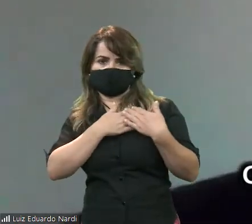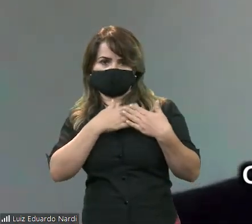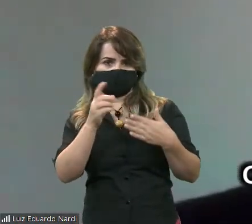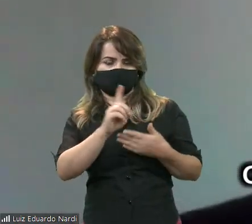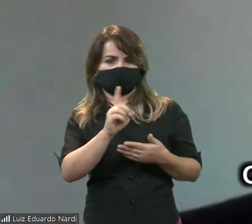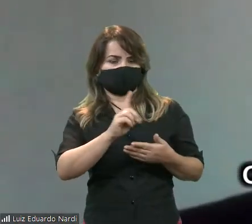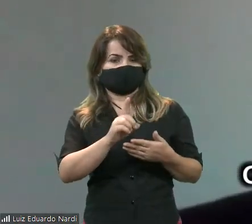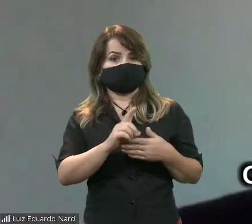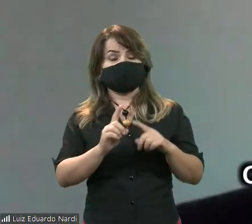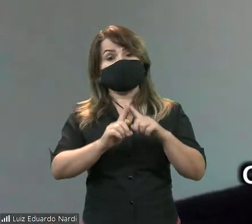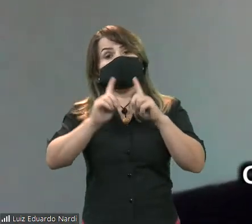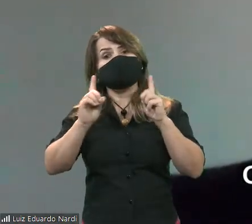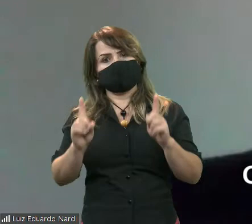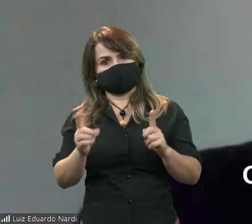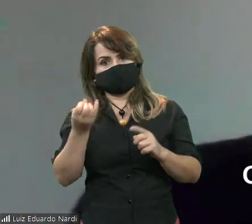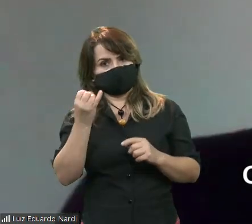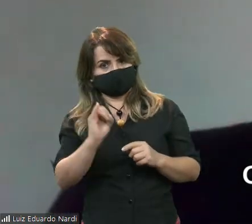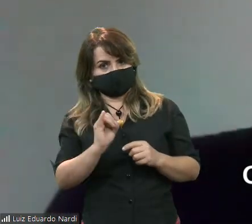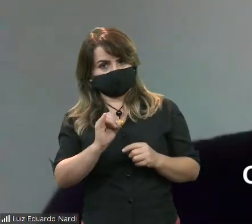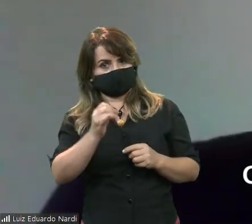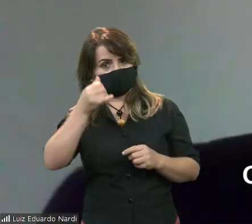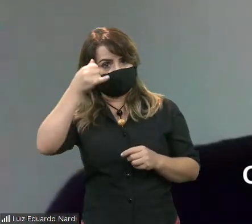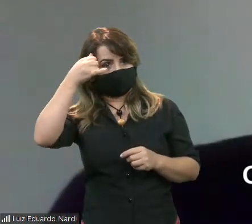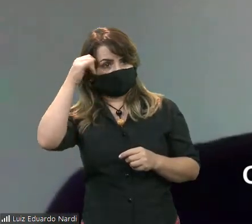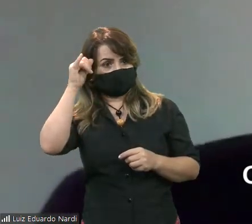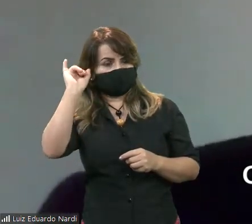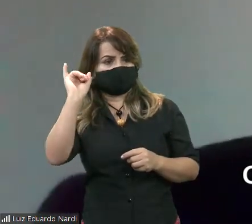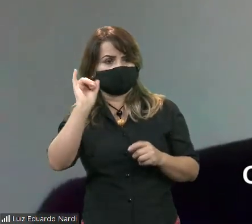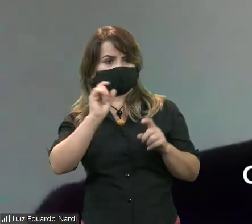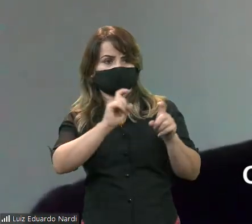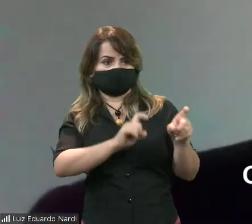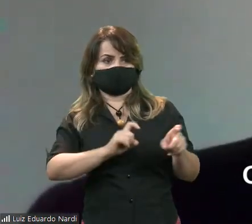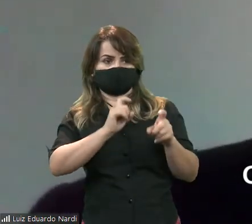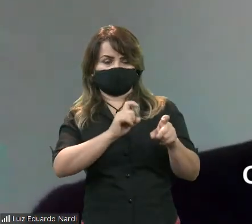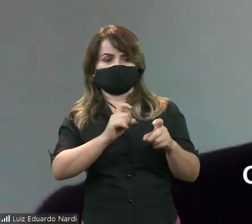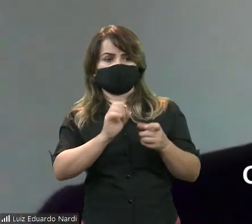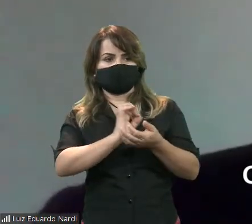Fazenda acha que os secretários, através de